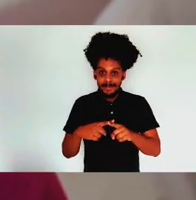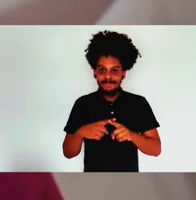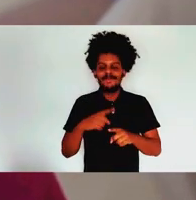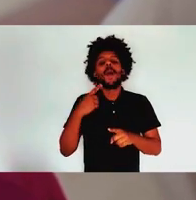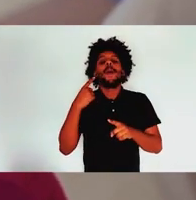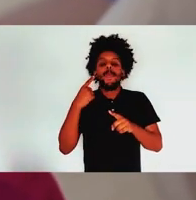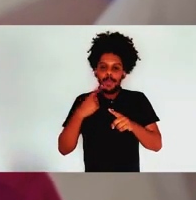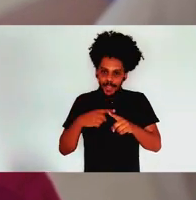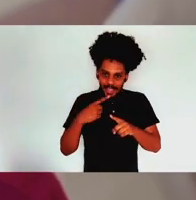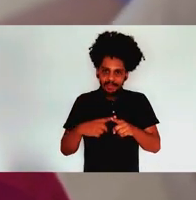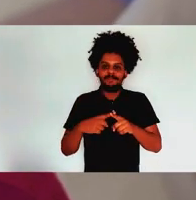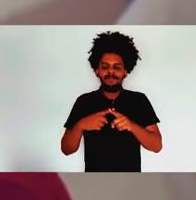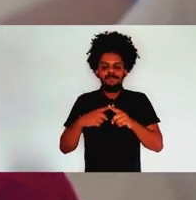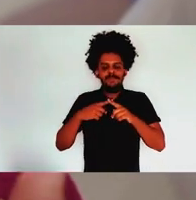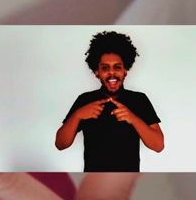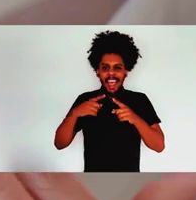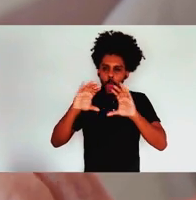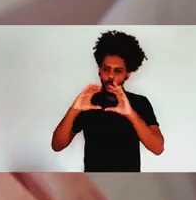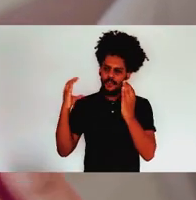vai justamente